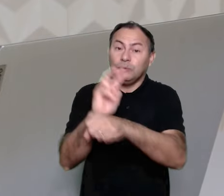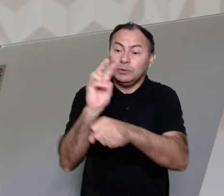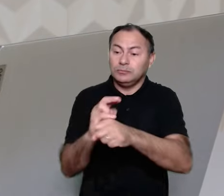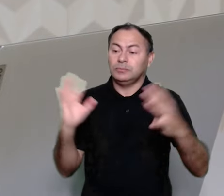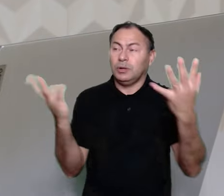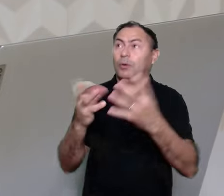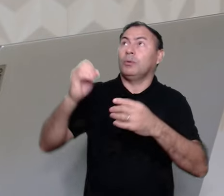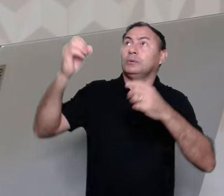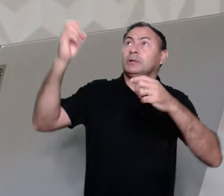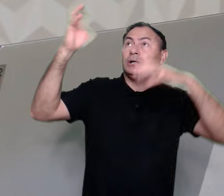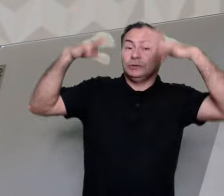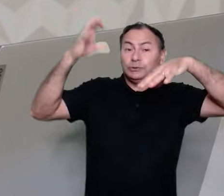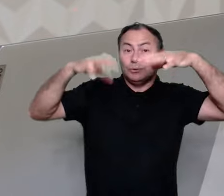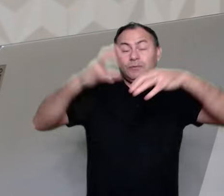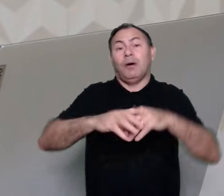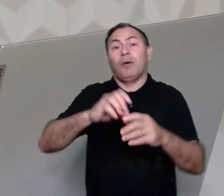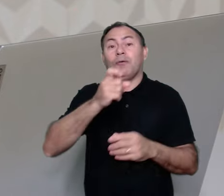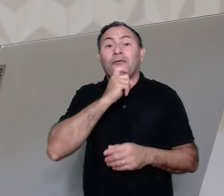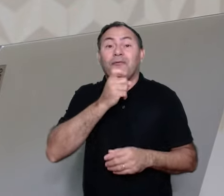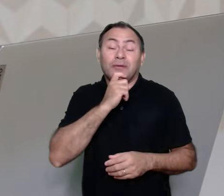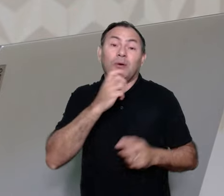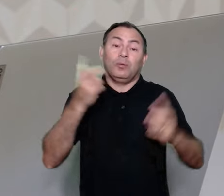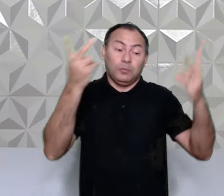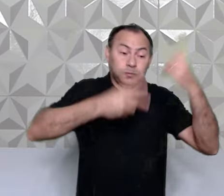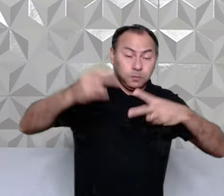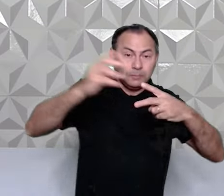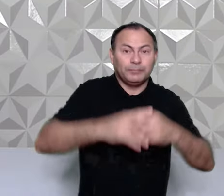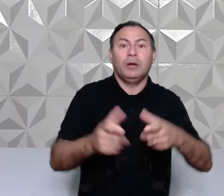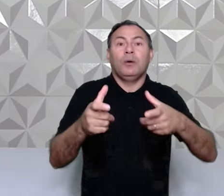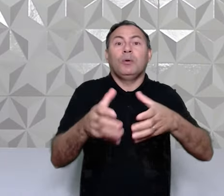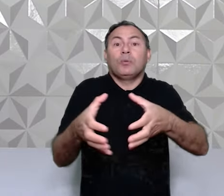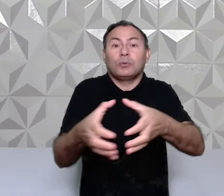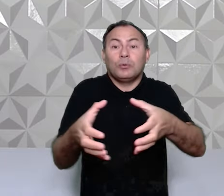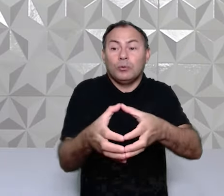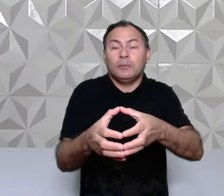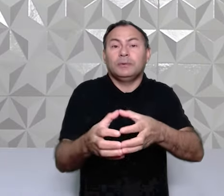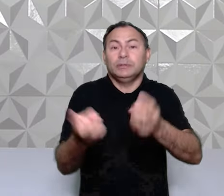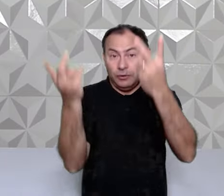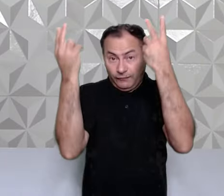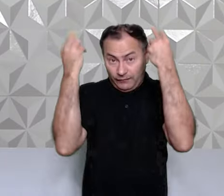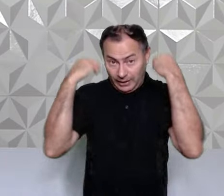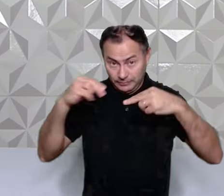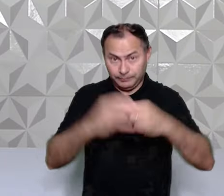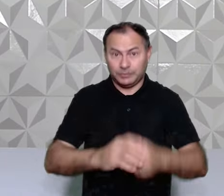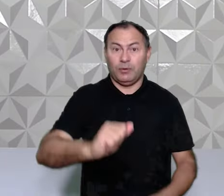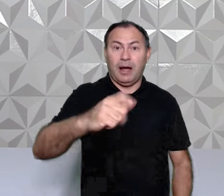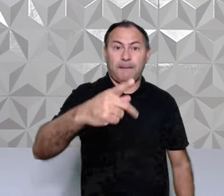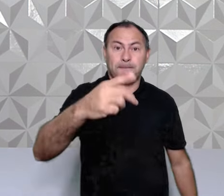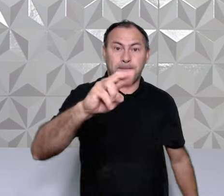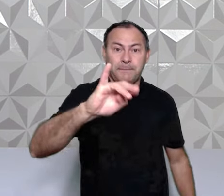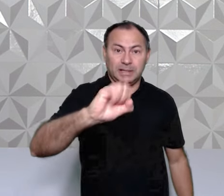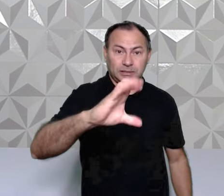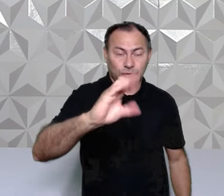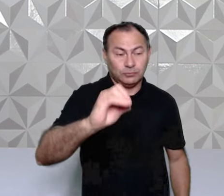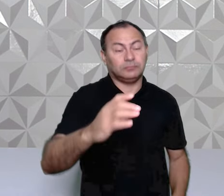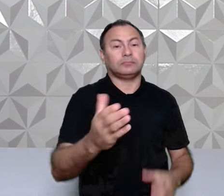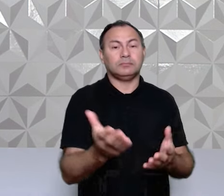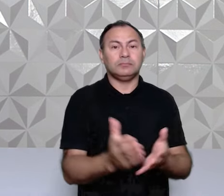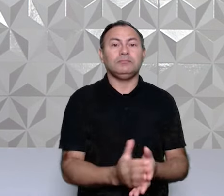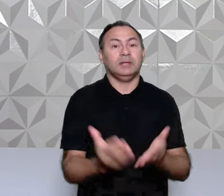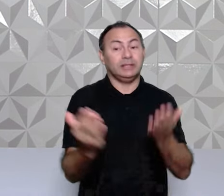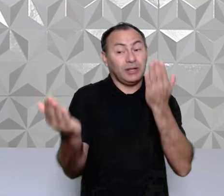então da chuva, do vento, do frio, né? Então é um agrupamento de ovelhas, o aprisco,